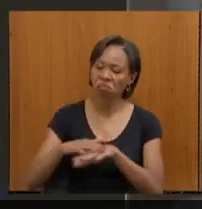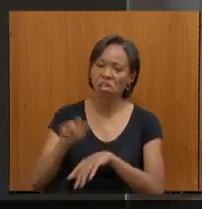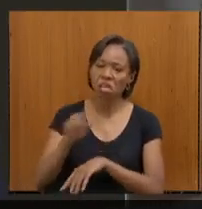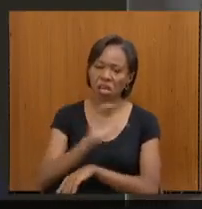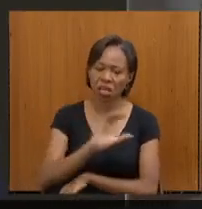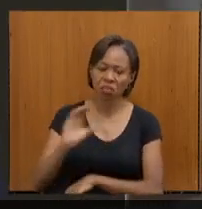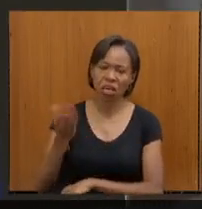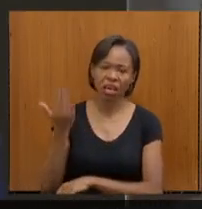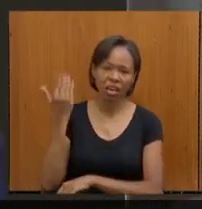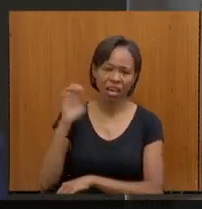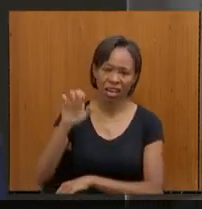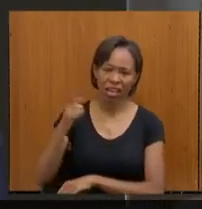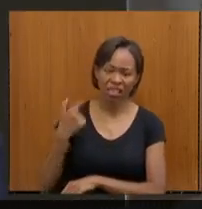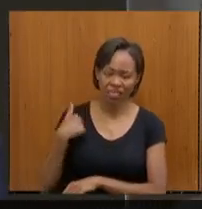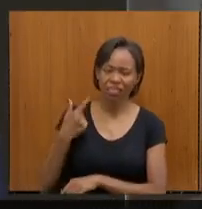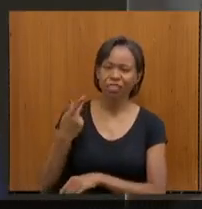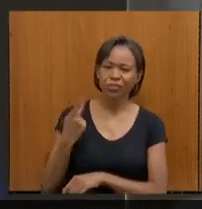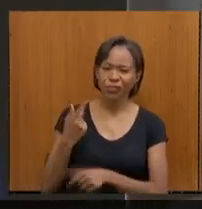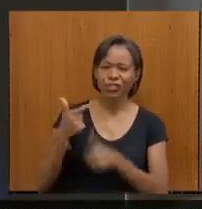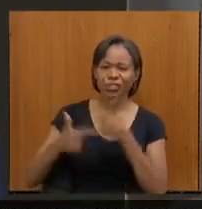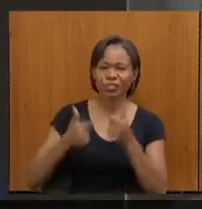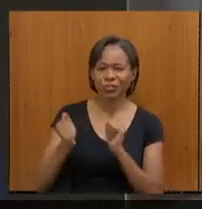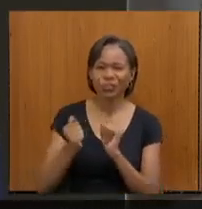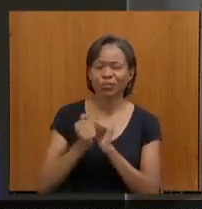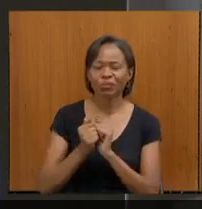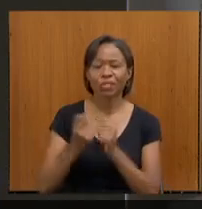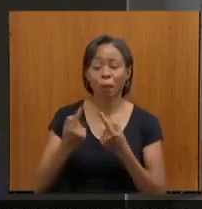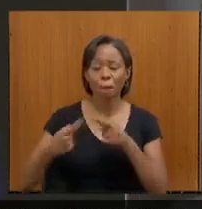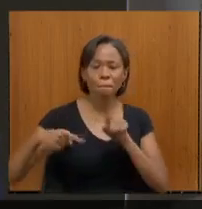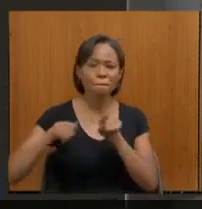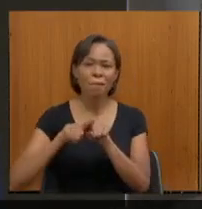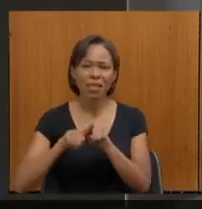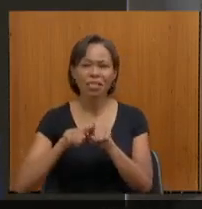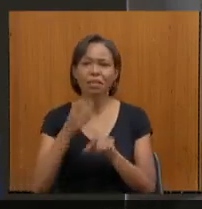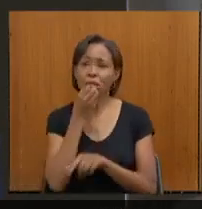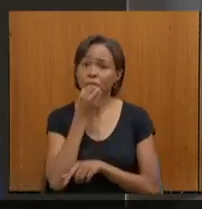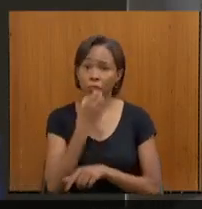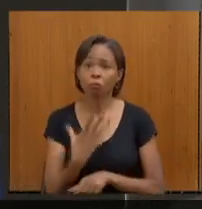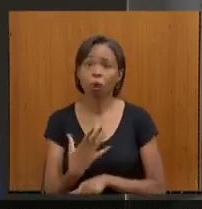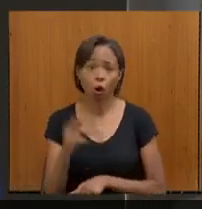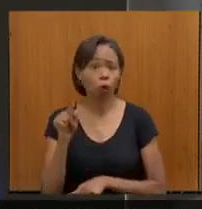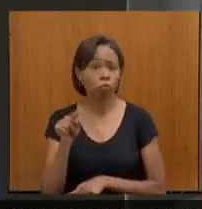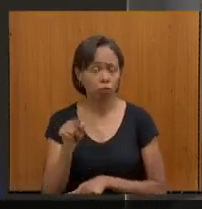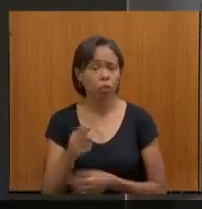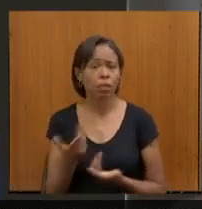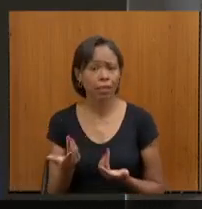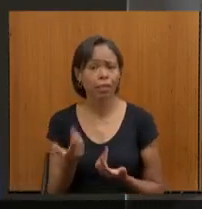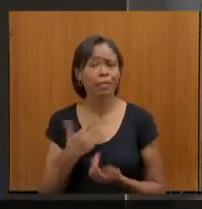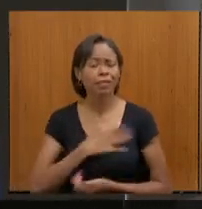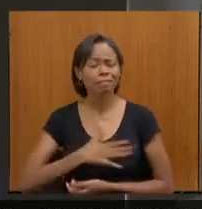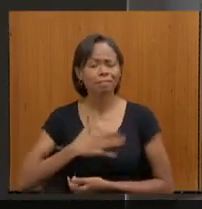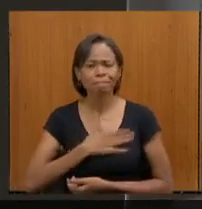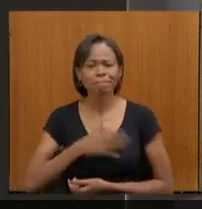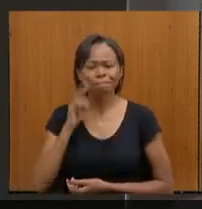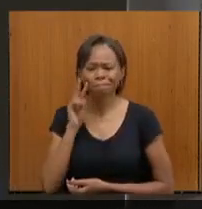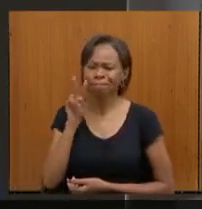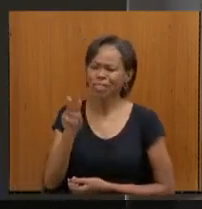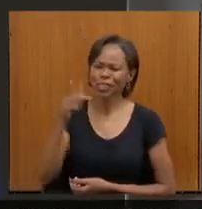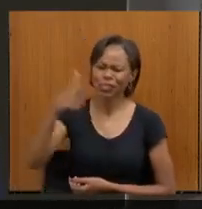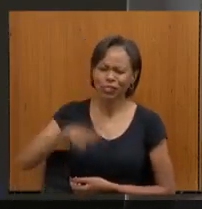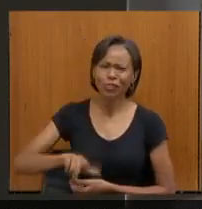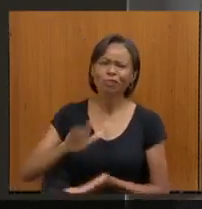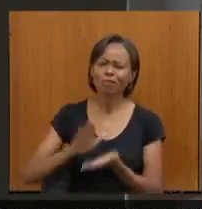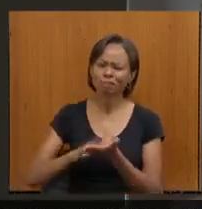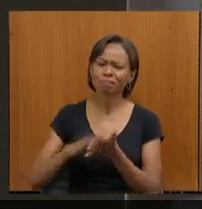tive a satisfação de participar com ele então essa parceria com ele eu acho que é muito bem-vinda e uma satisfação muito grande revelar e